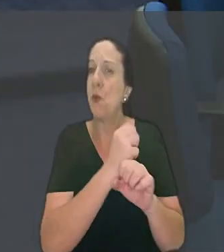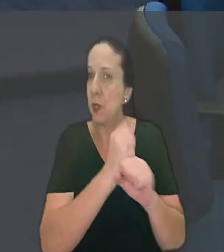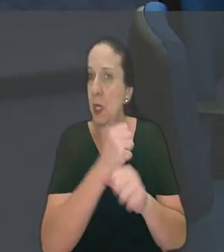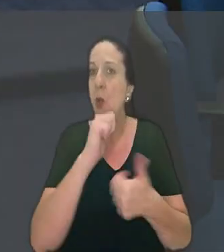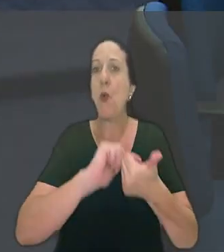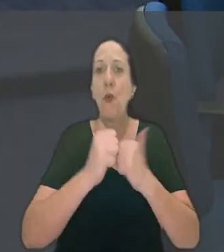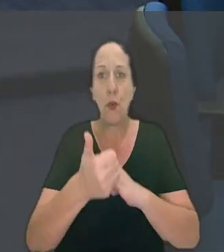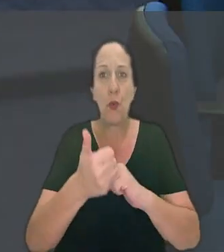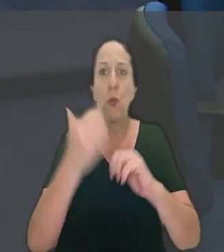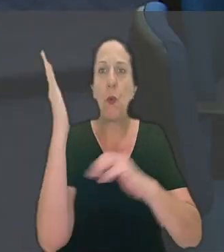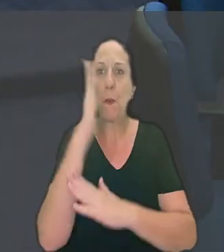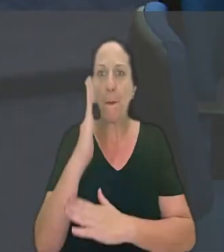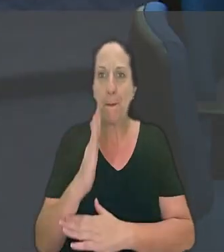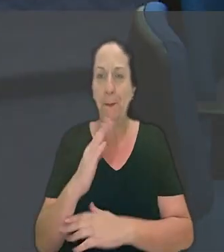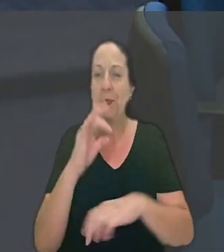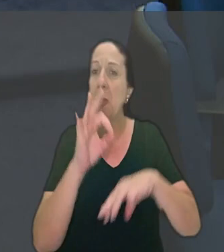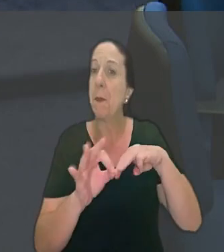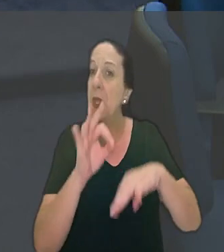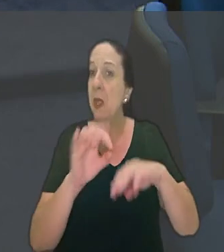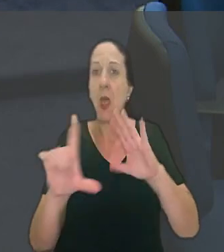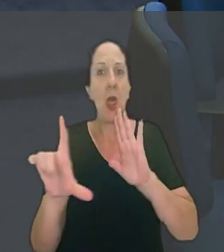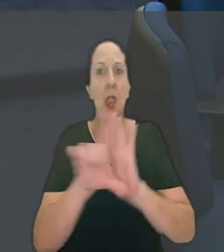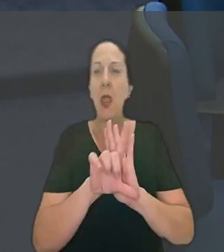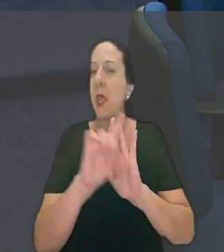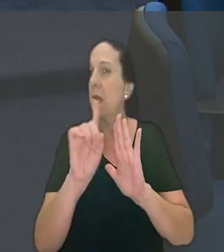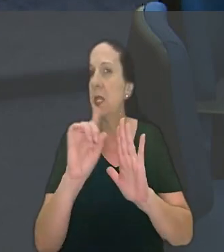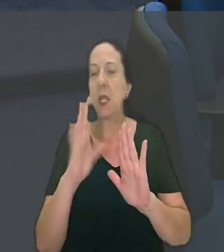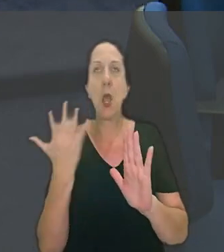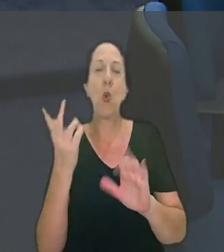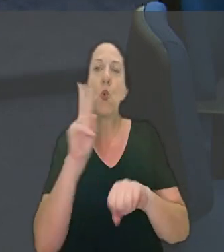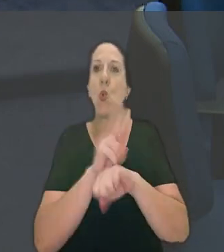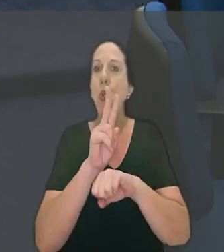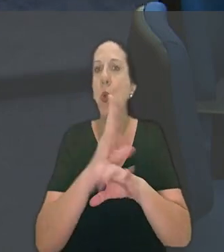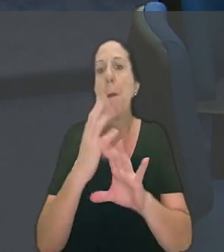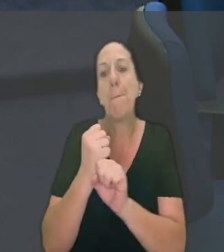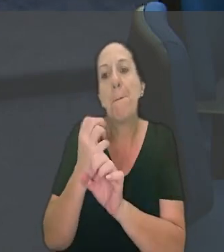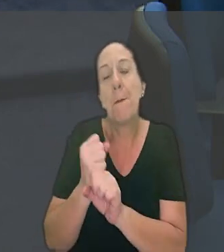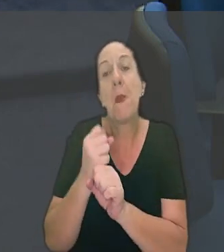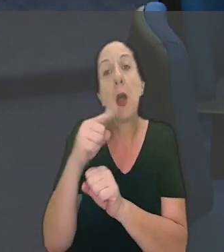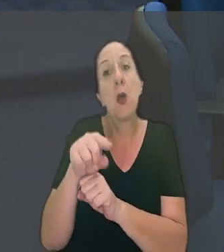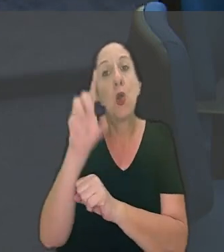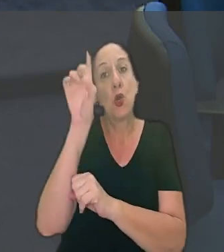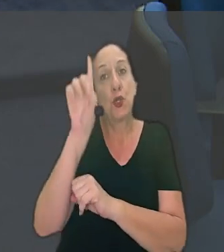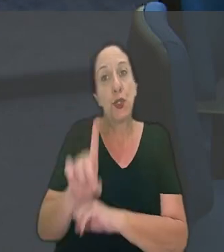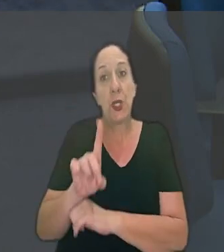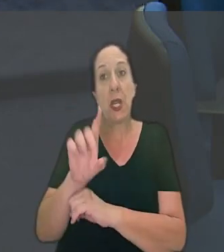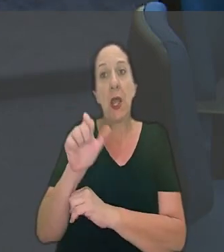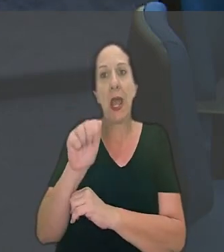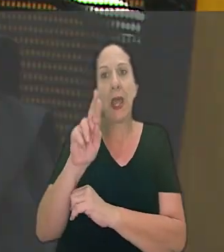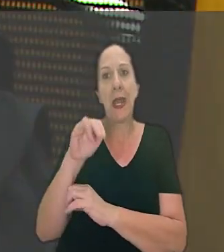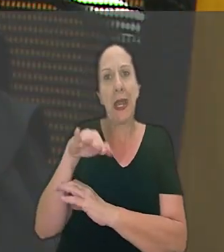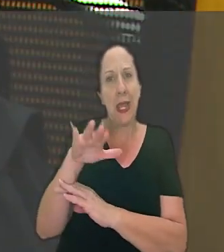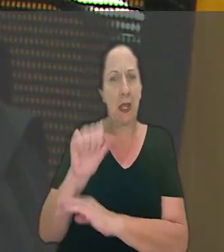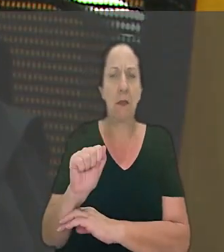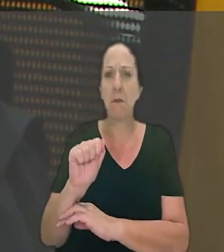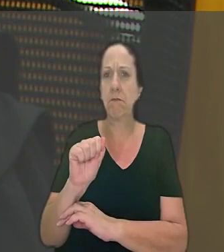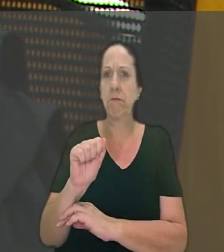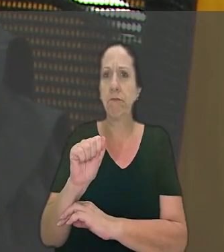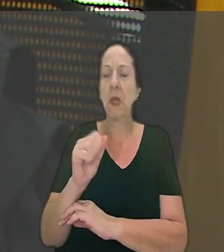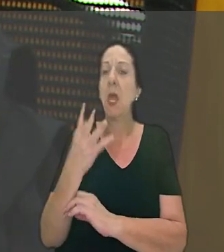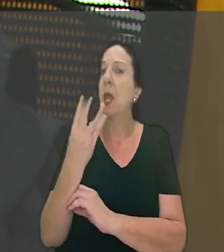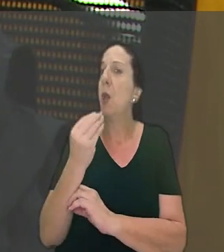Responsabilidade Fiscal do Futebol Brasileiro. Para o ministro, a lei não ampara a ampliação da base de cálculo do direito de arena, o que é